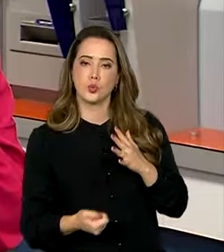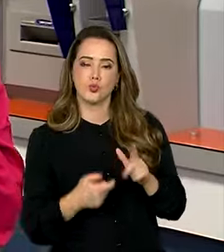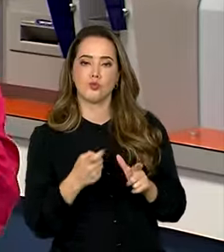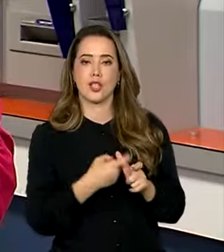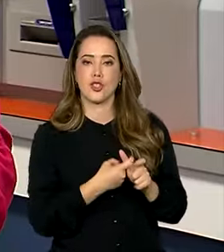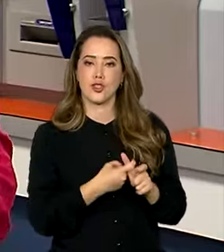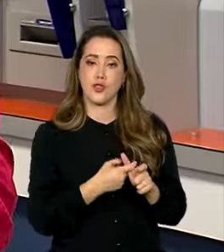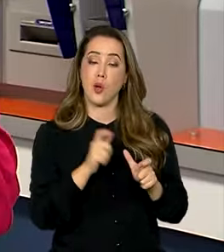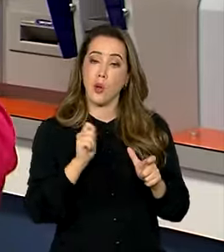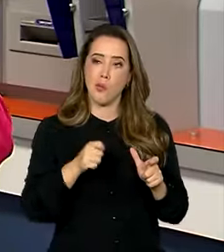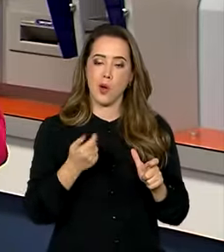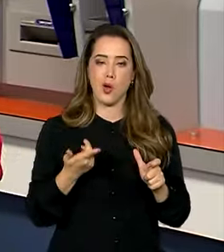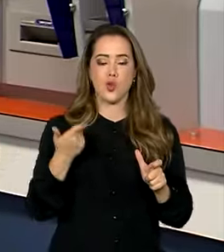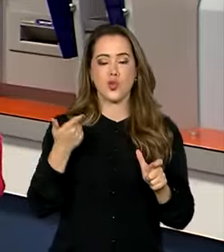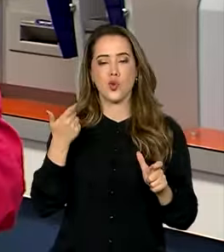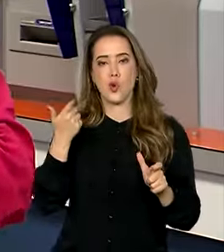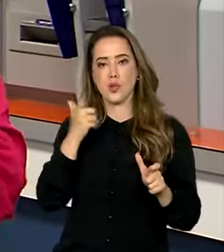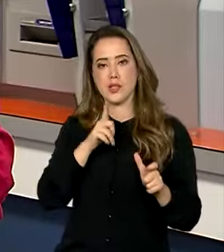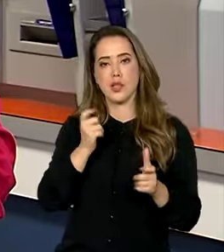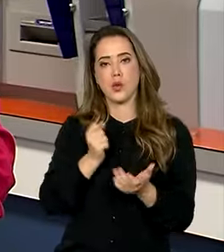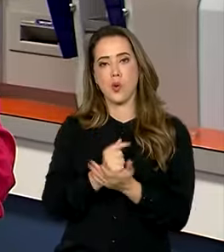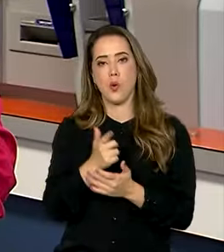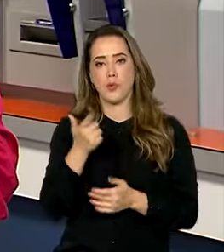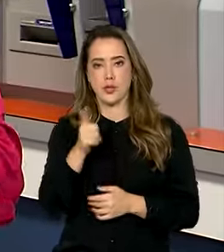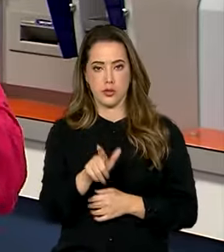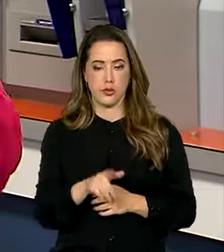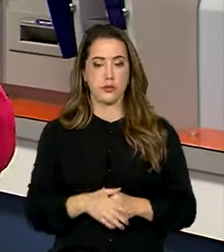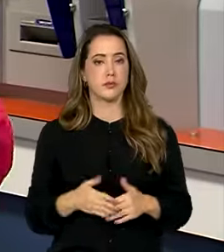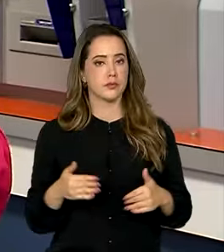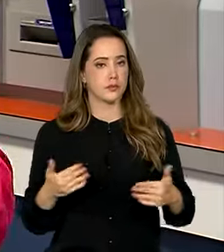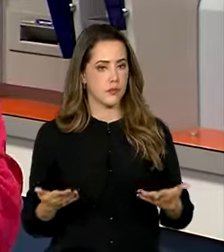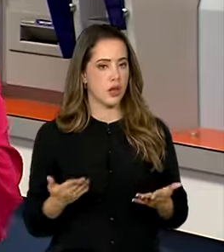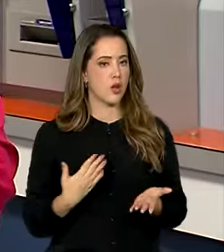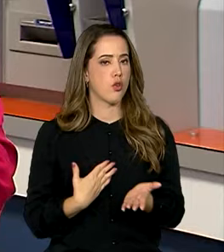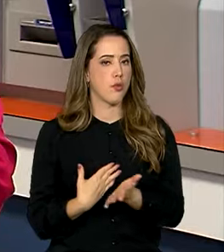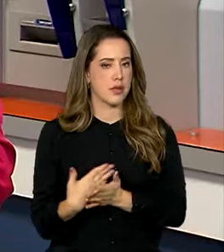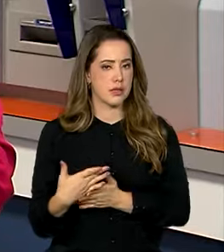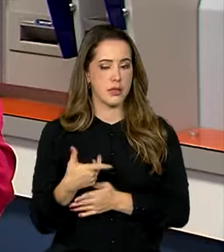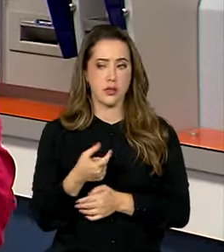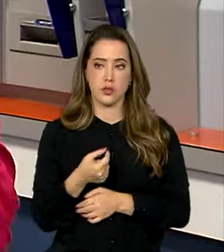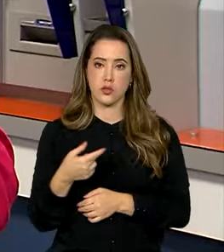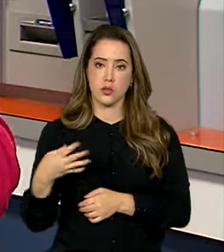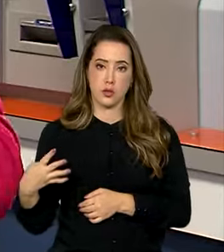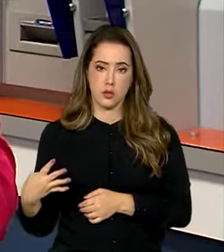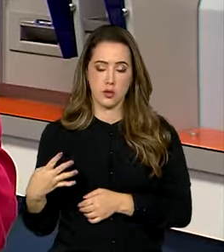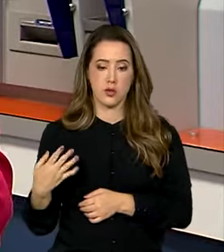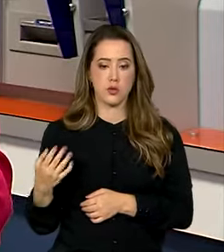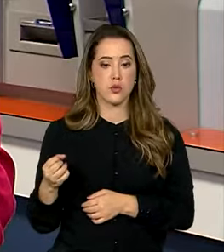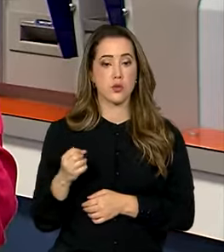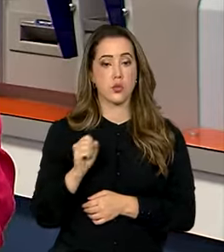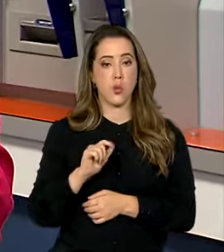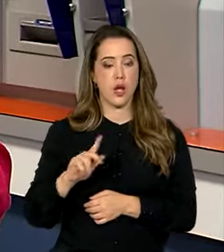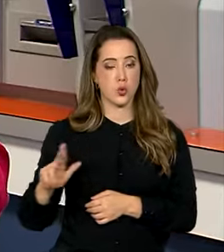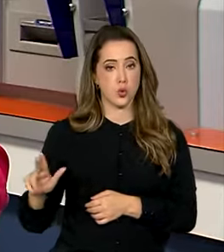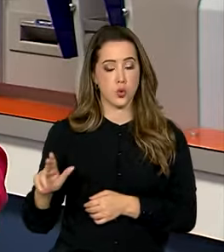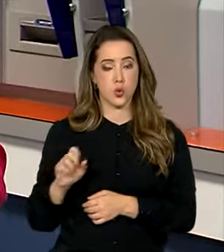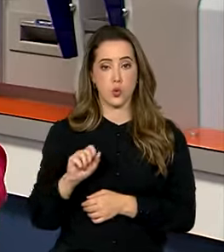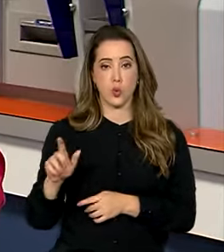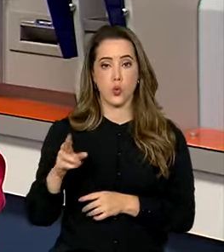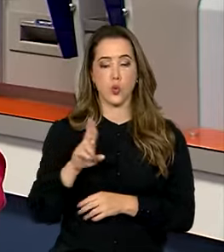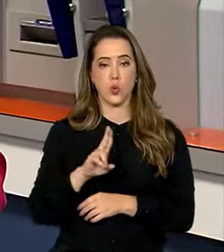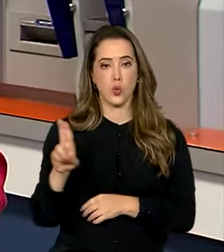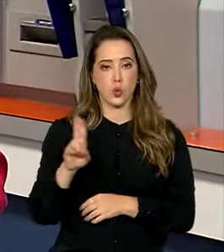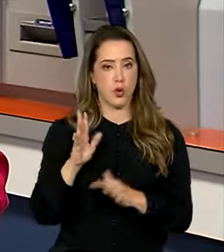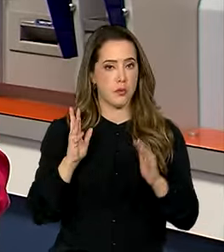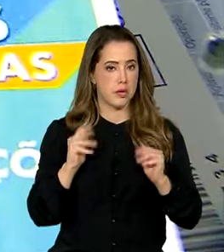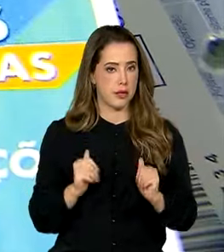permite restabelecer a sua capacidade financeira e começar 2024 no azul, com o nome limpo